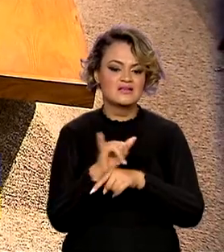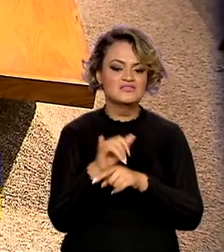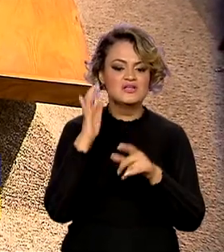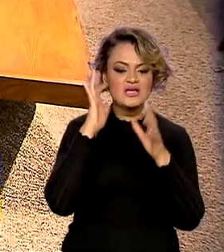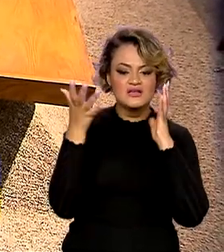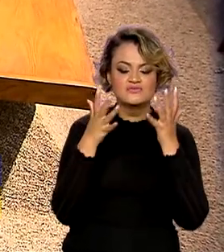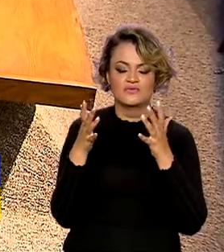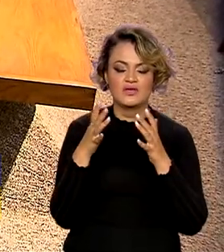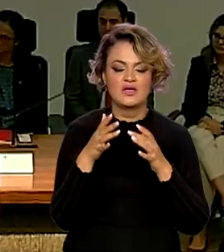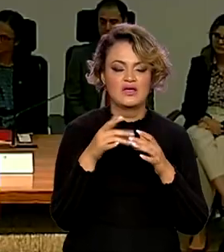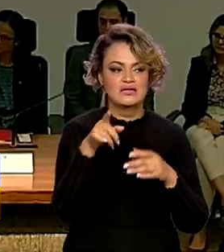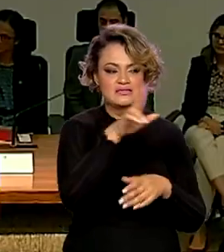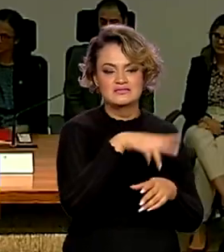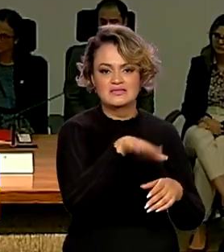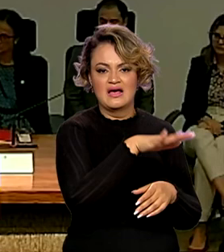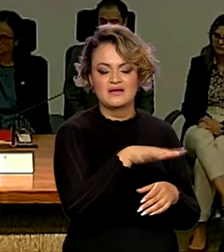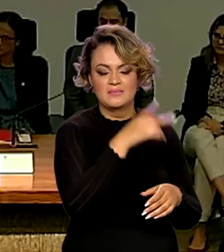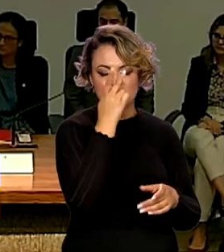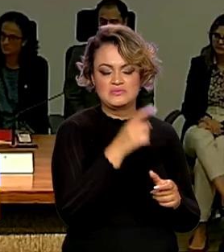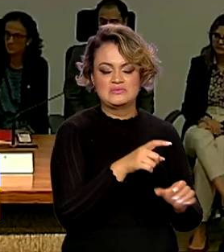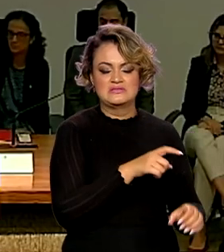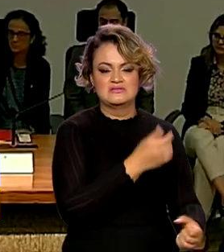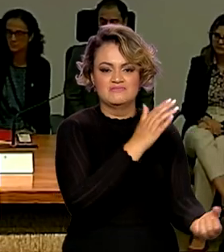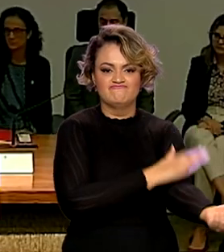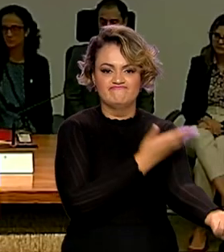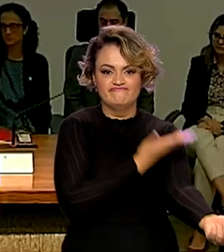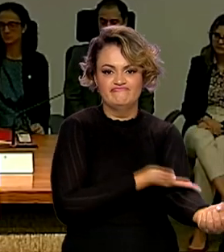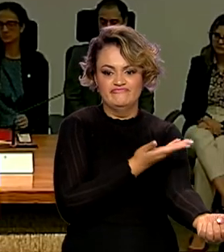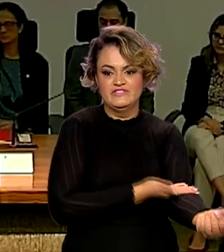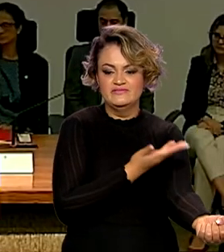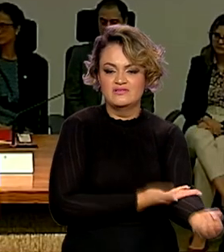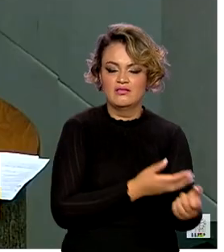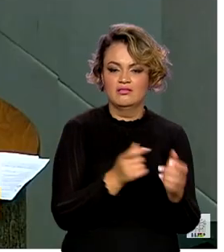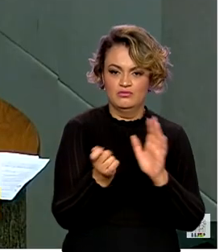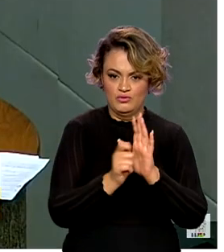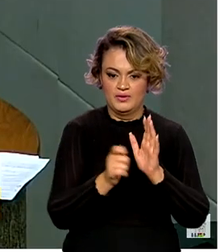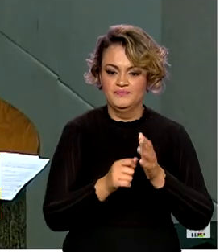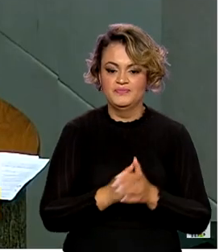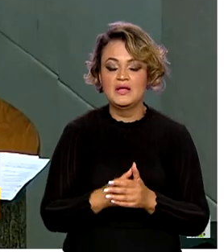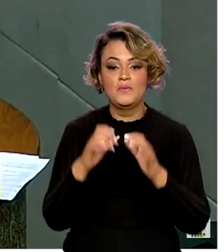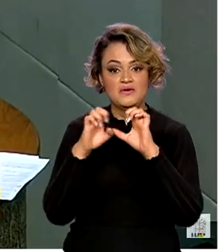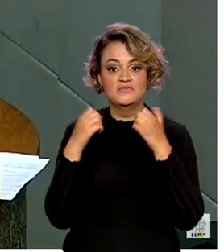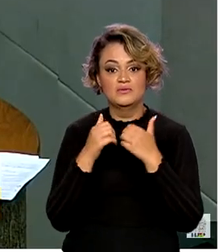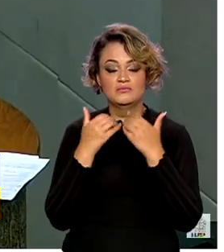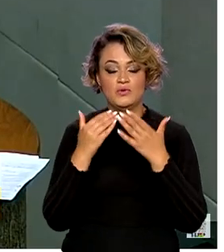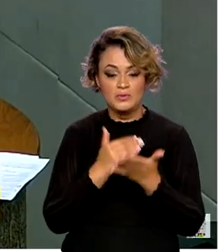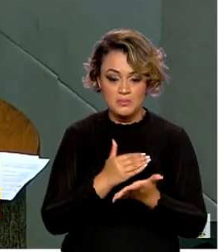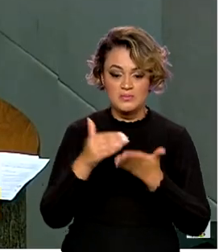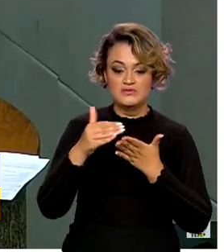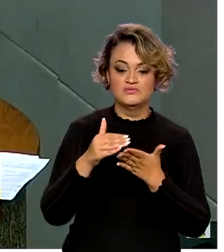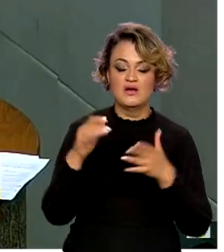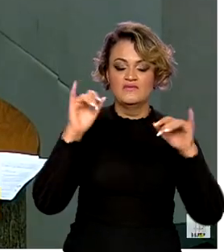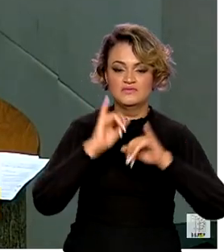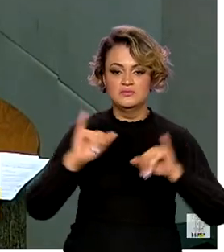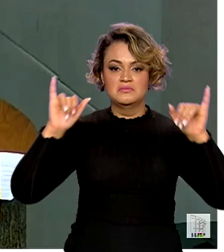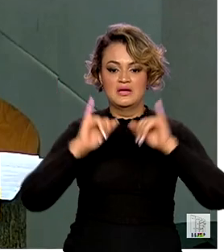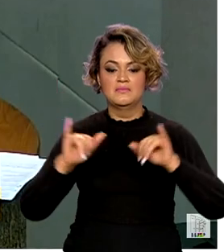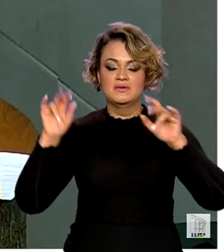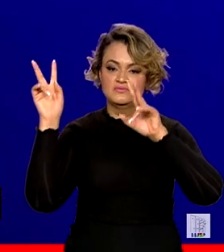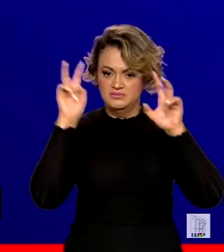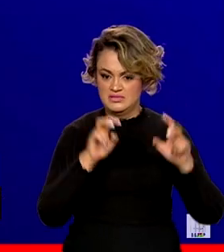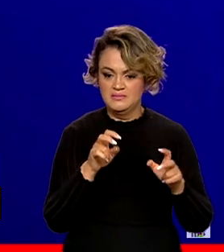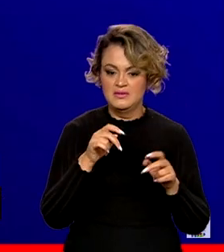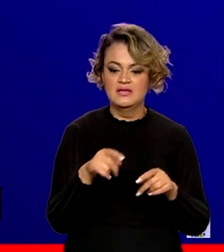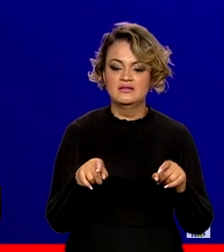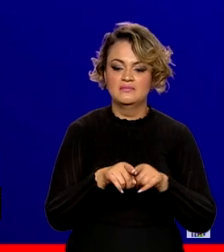leve à justiça social aos dependentes químicos na abertura do evento foi anunciada a realização de uma campanha sobre o